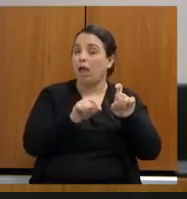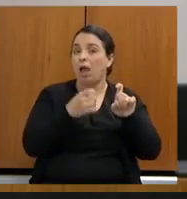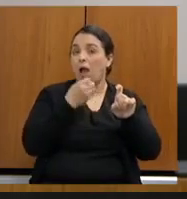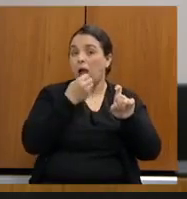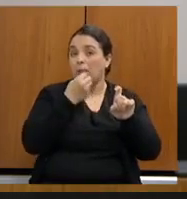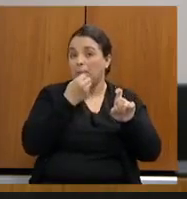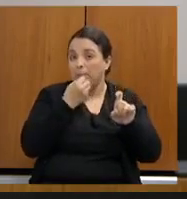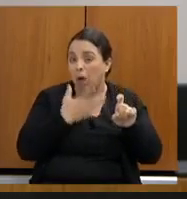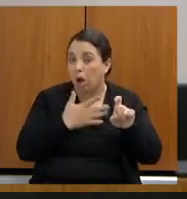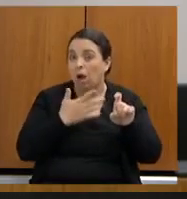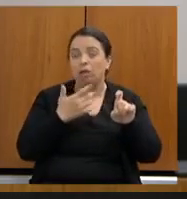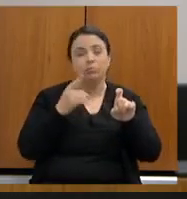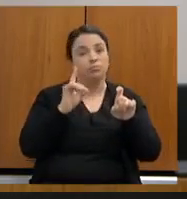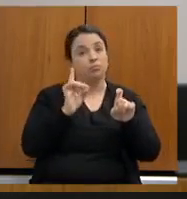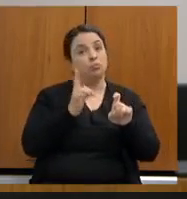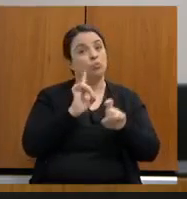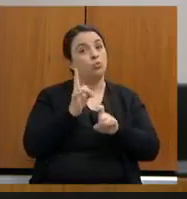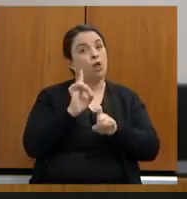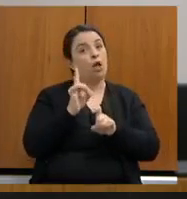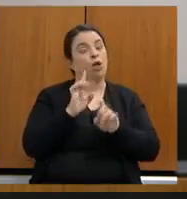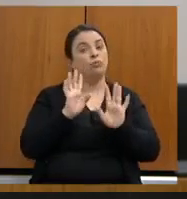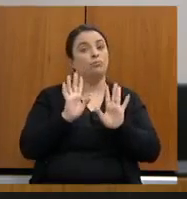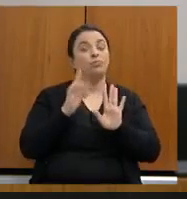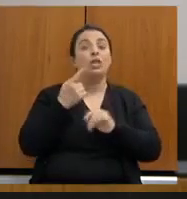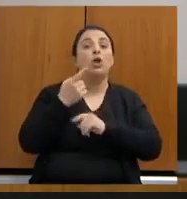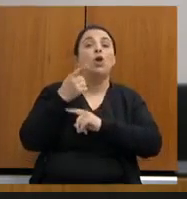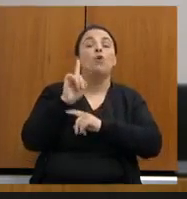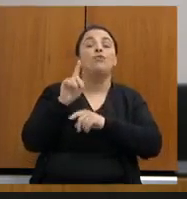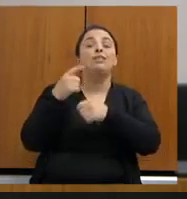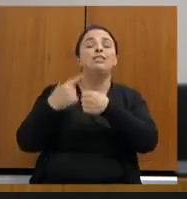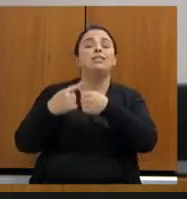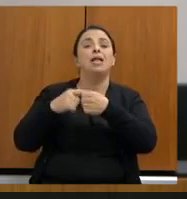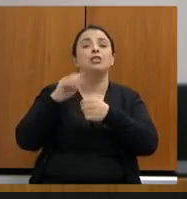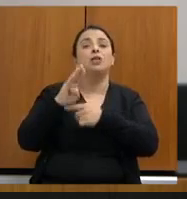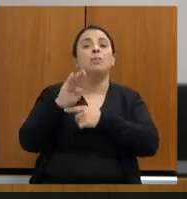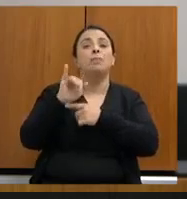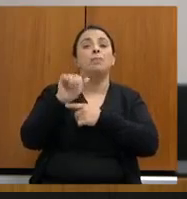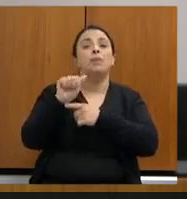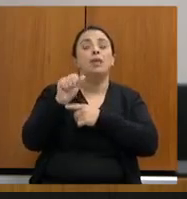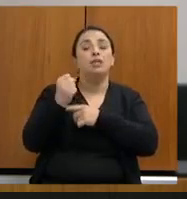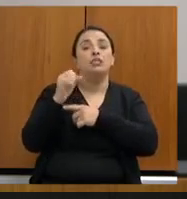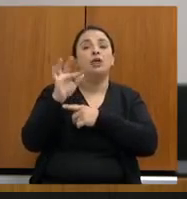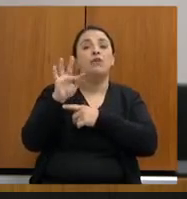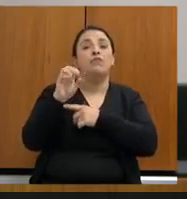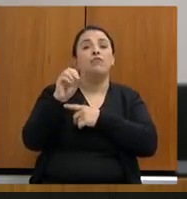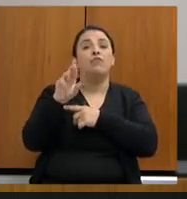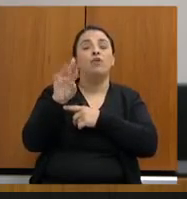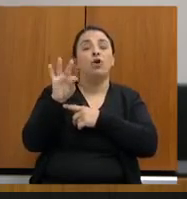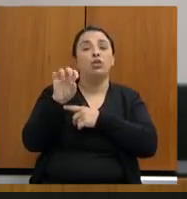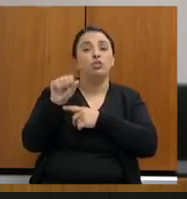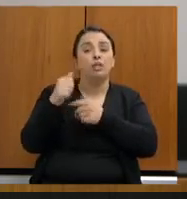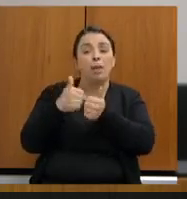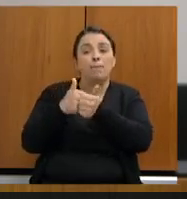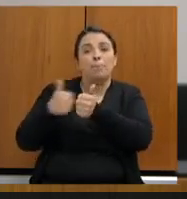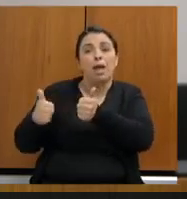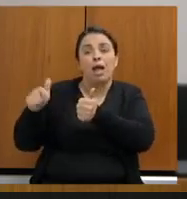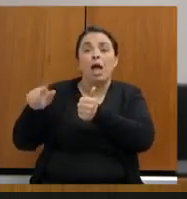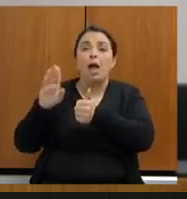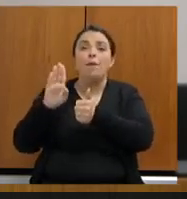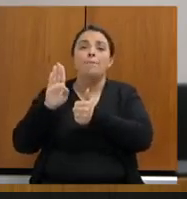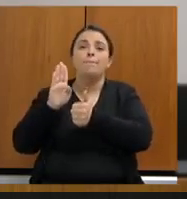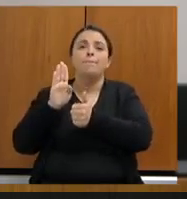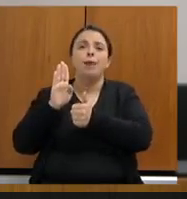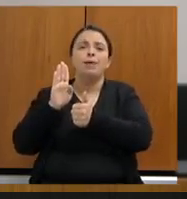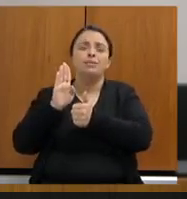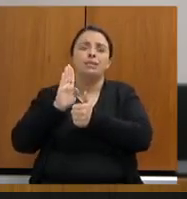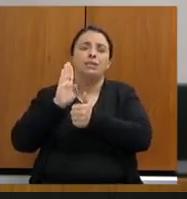eu estive em Bias Fortes por exemplo tarde o leite do lado de Barbacena o delegado que